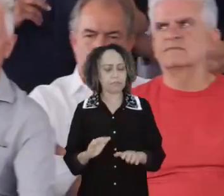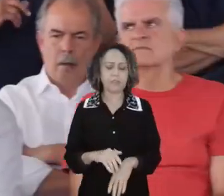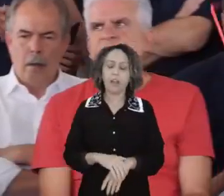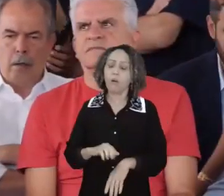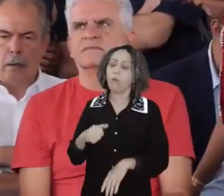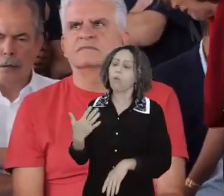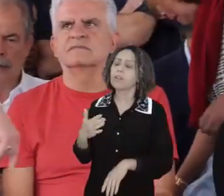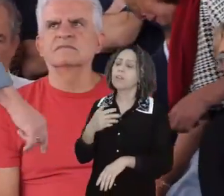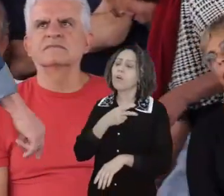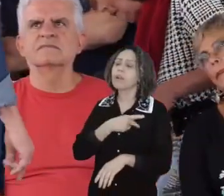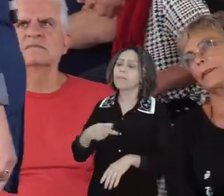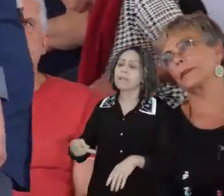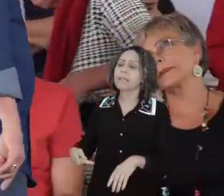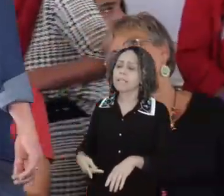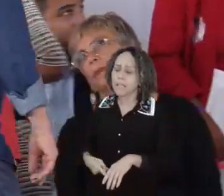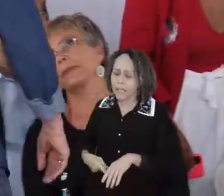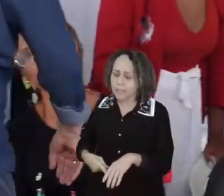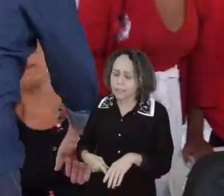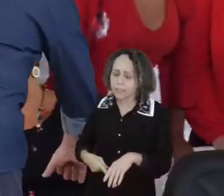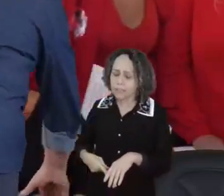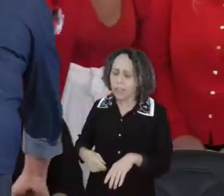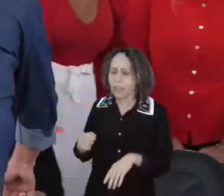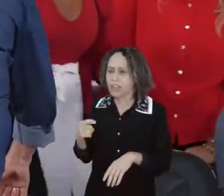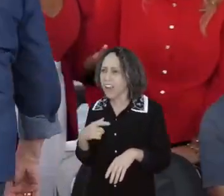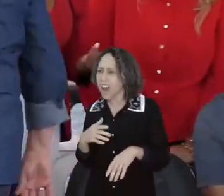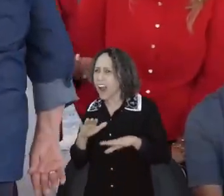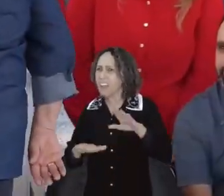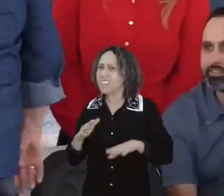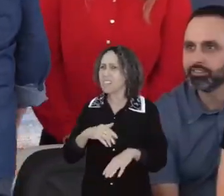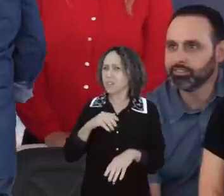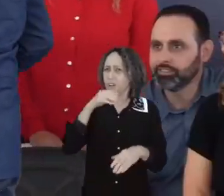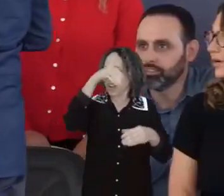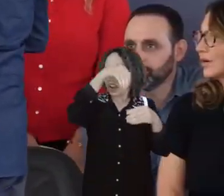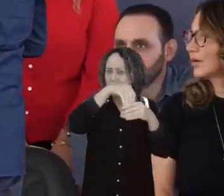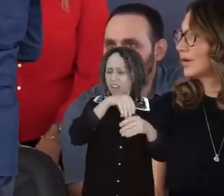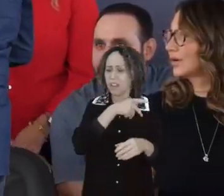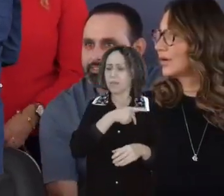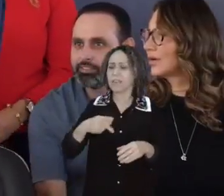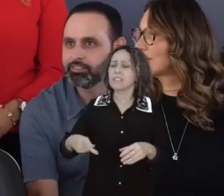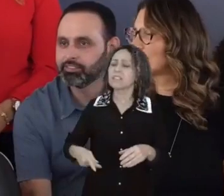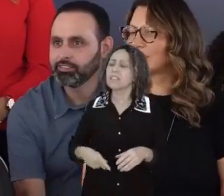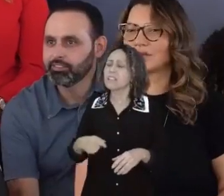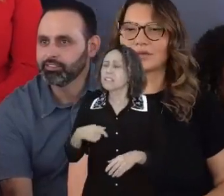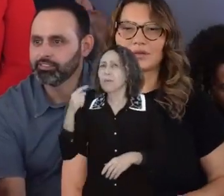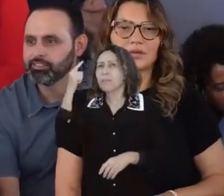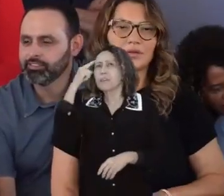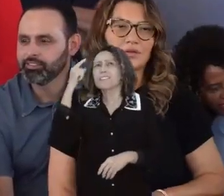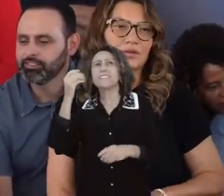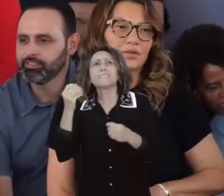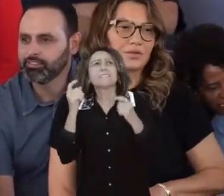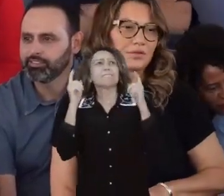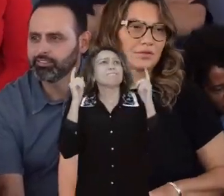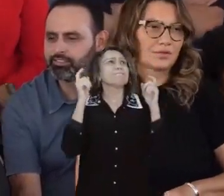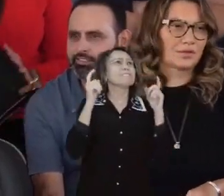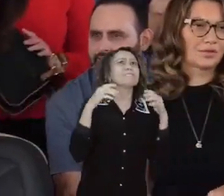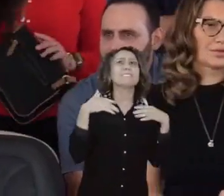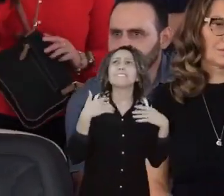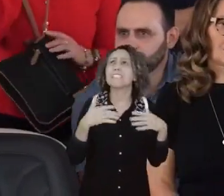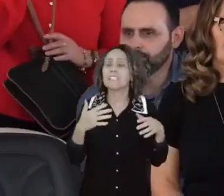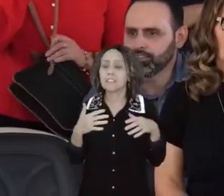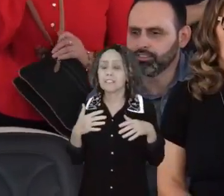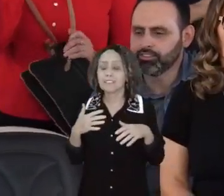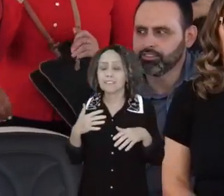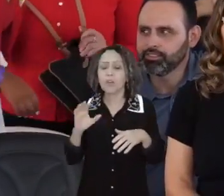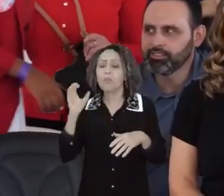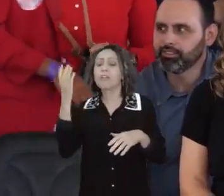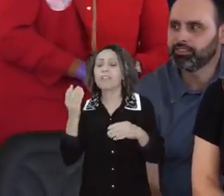quando eu tinha dificuldade na presidência? Eu falava, eu vou conversar com o povo. Por isso eu fiz 74